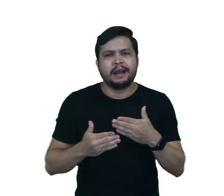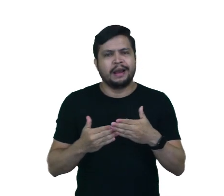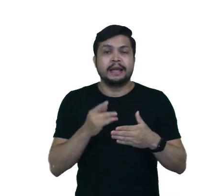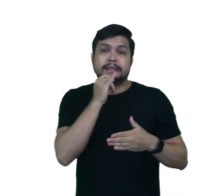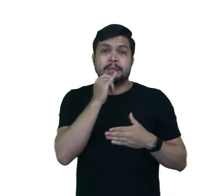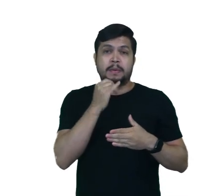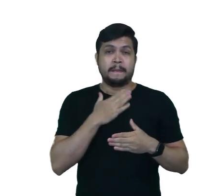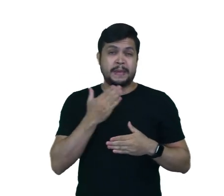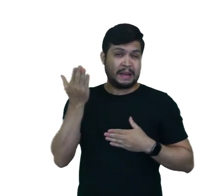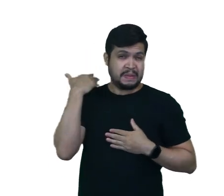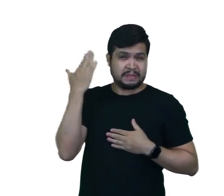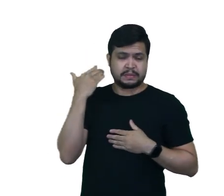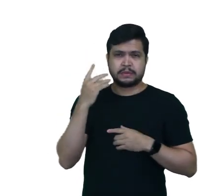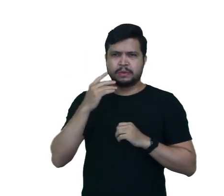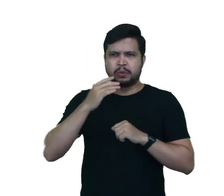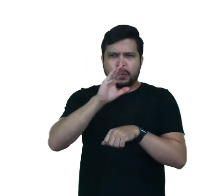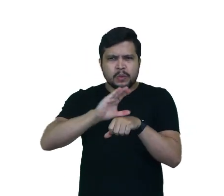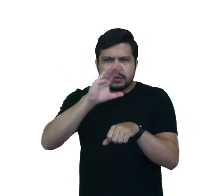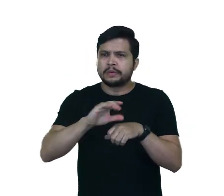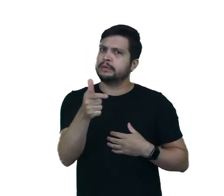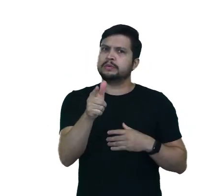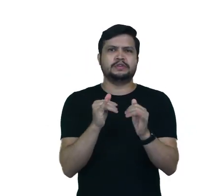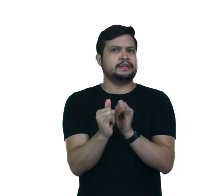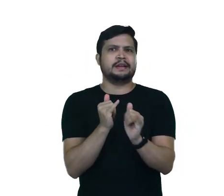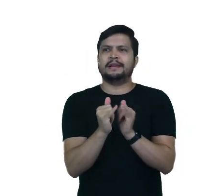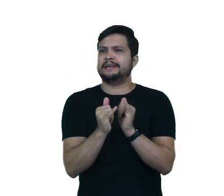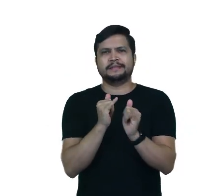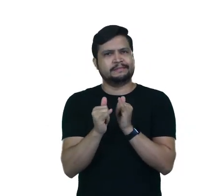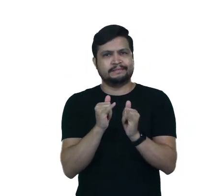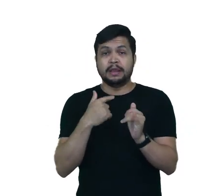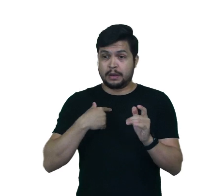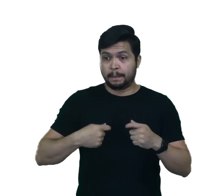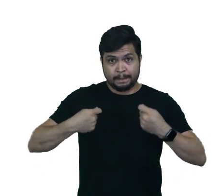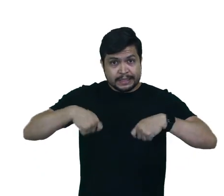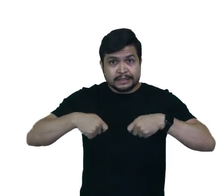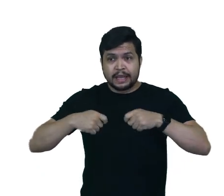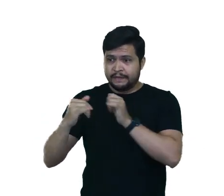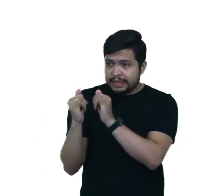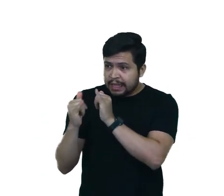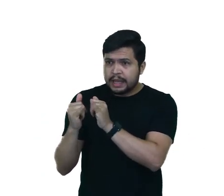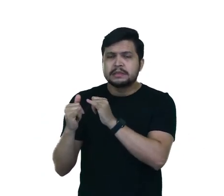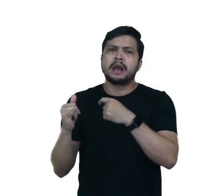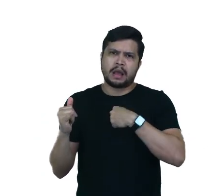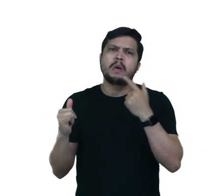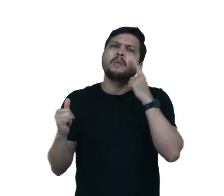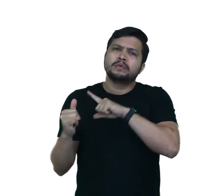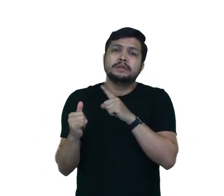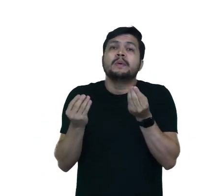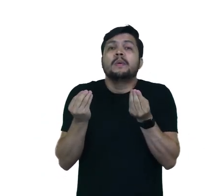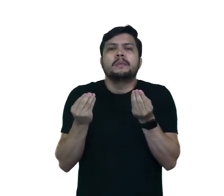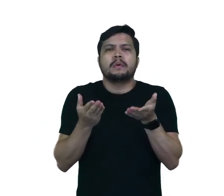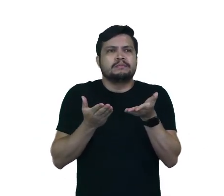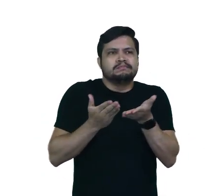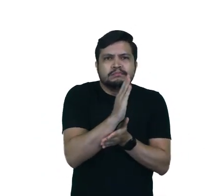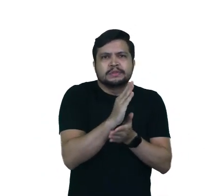fazia zootecnia, mal existia a internet. A internet, quando eu precisava usar, era quando eu fui bolsista